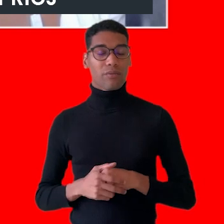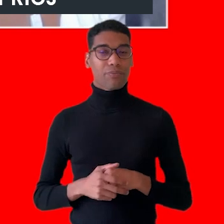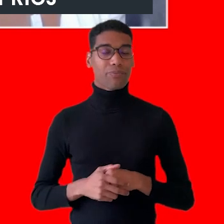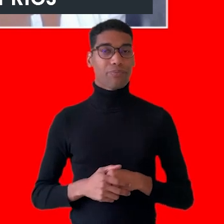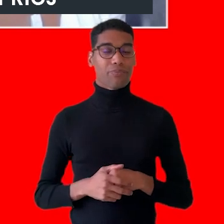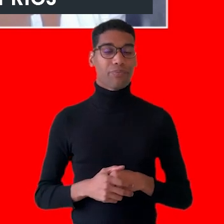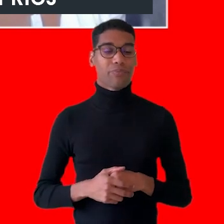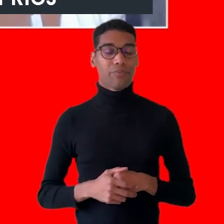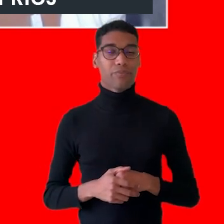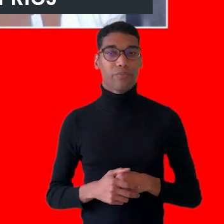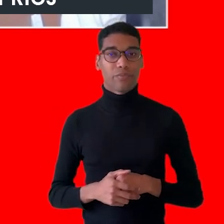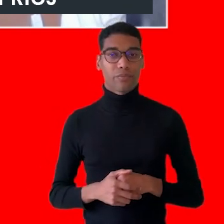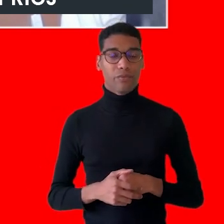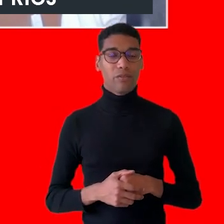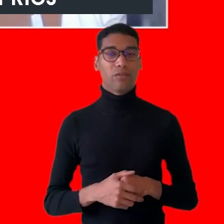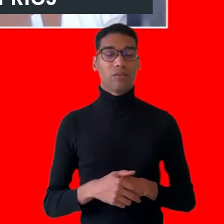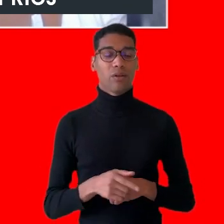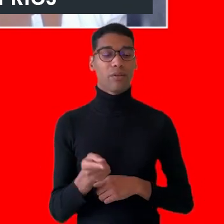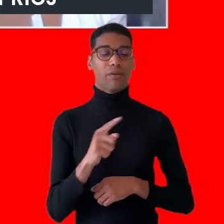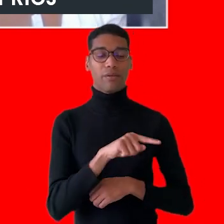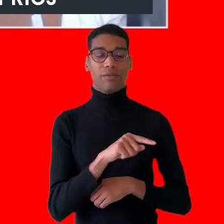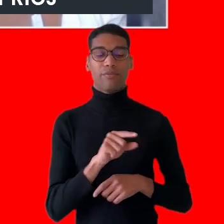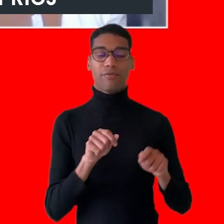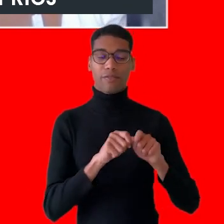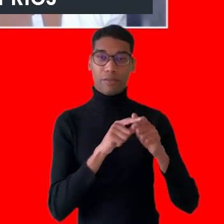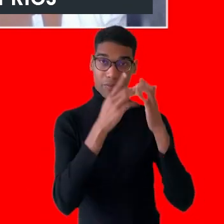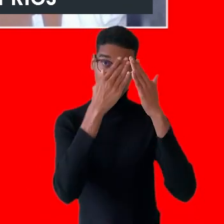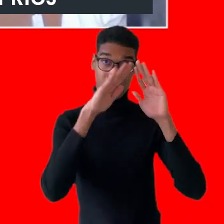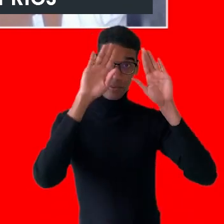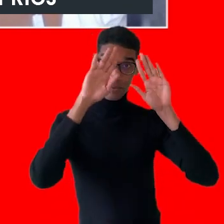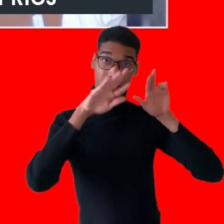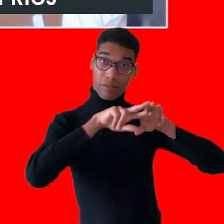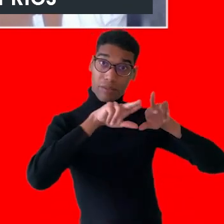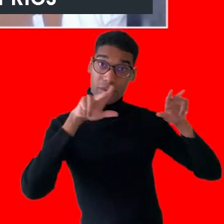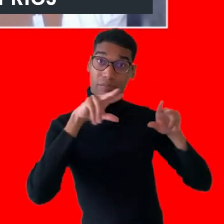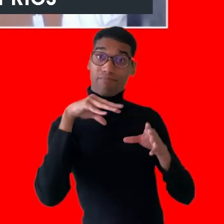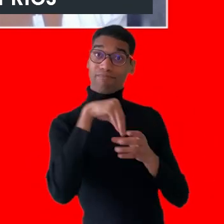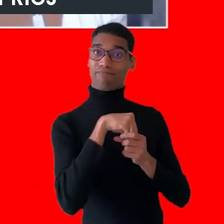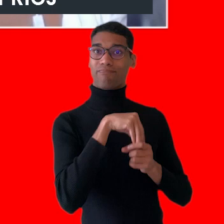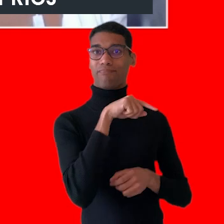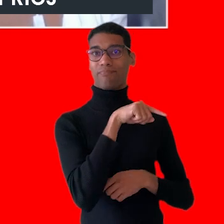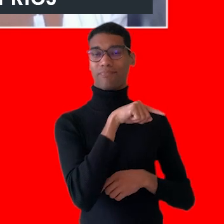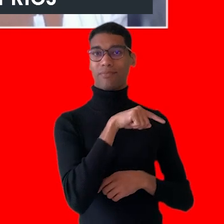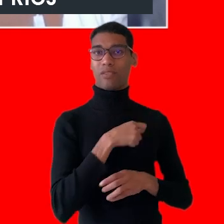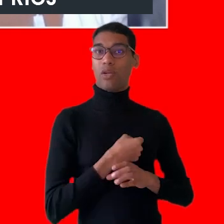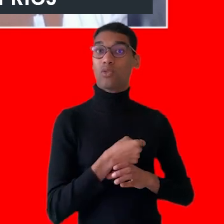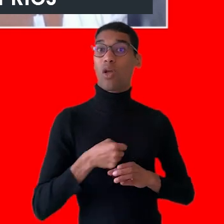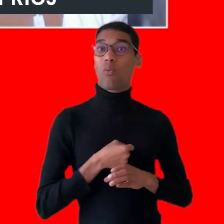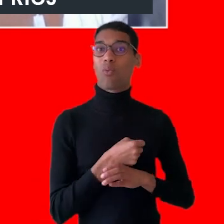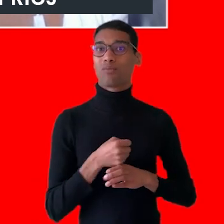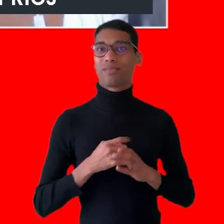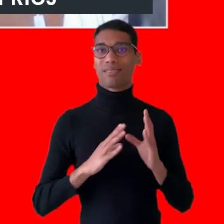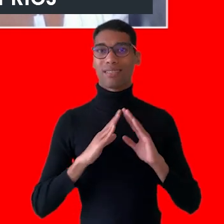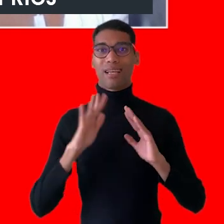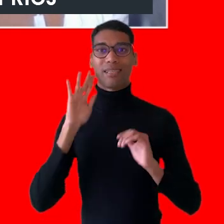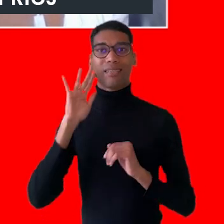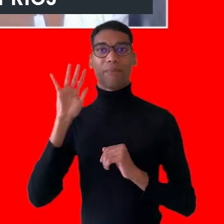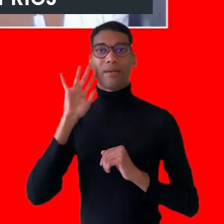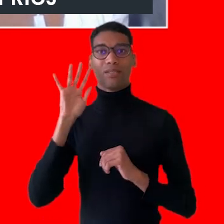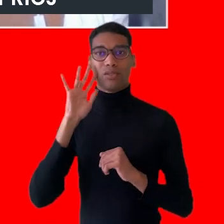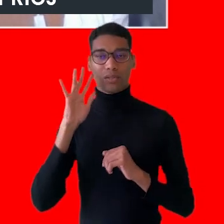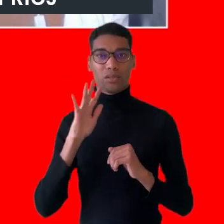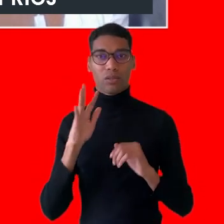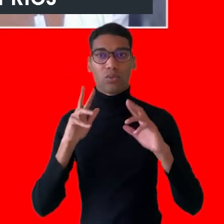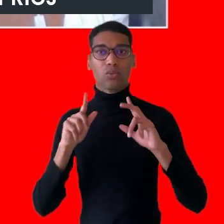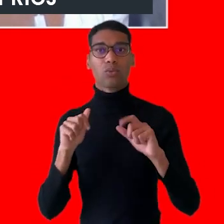Mãe Bio, né, fazia os rituais religiosos para os orixás, lá internamente na cozinha da casa.